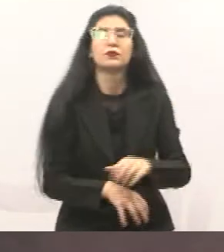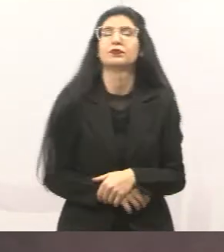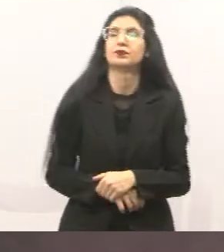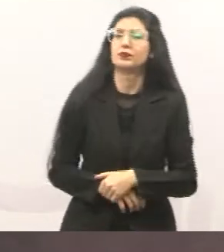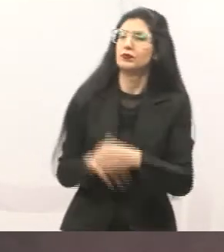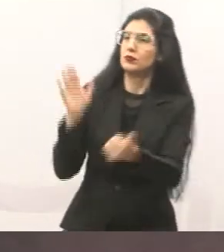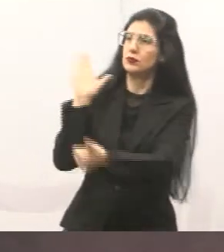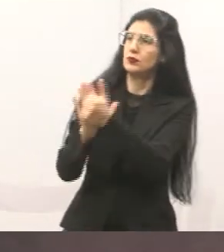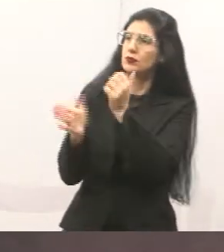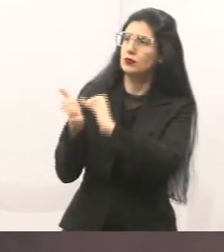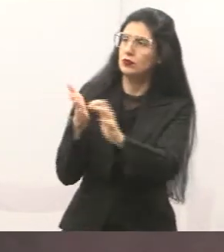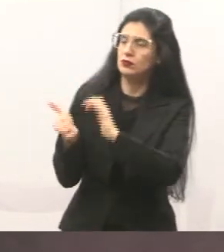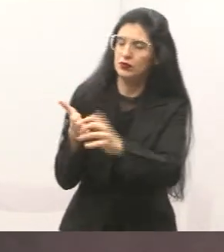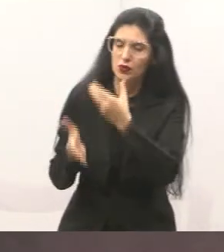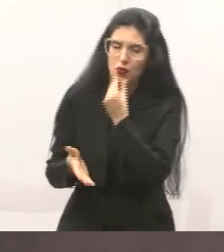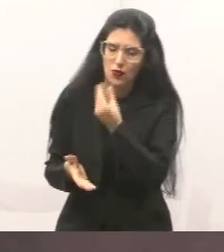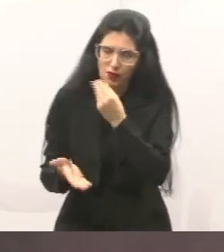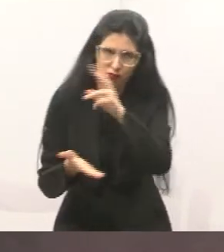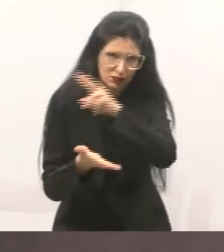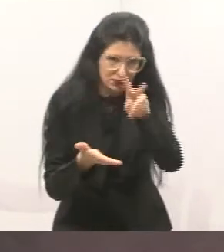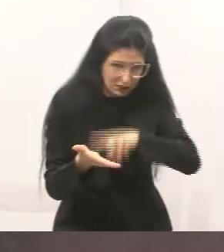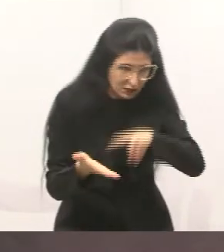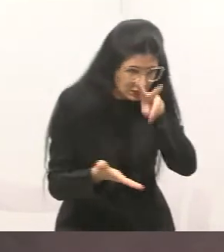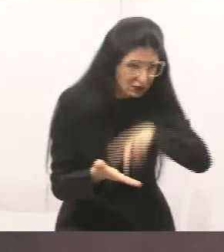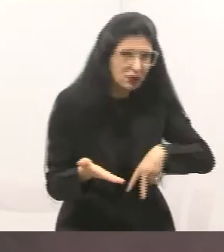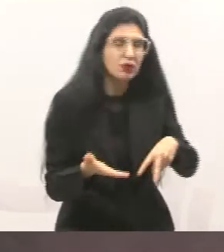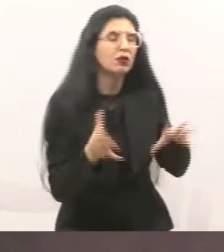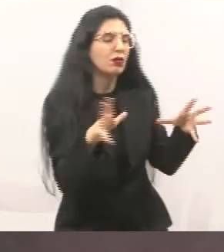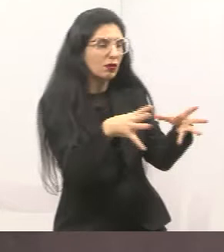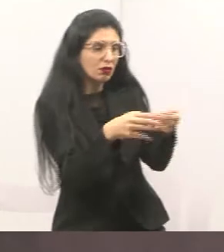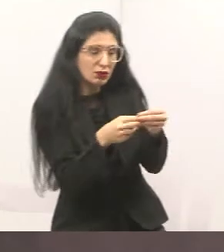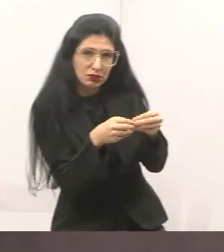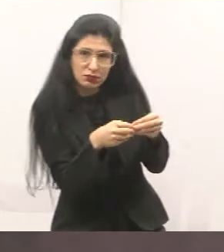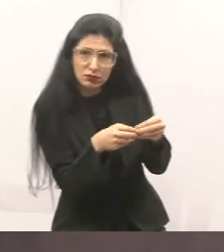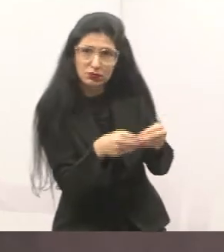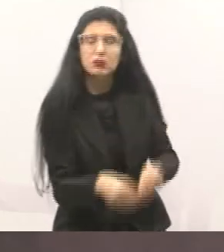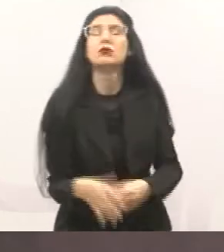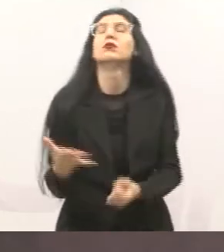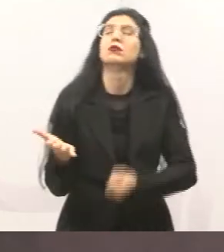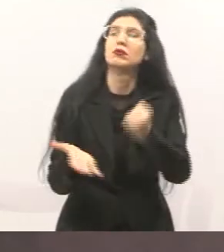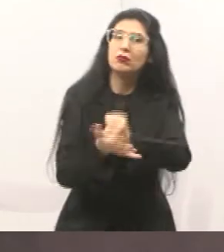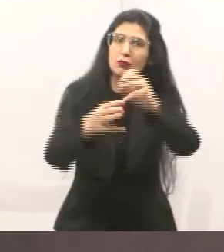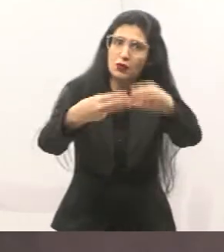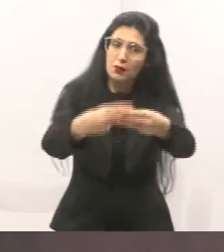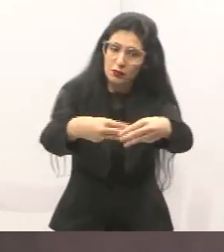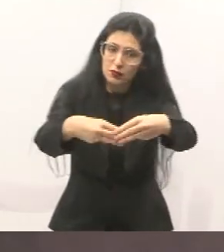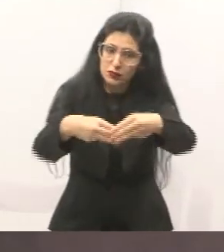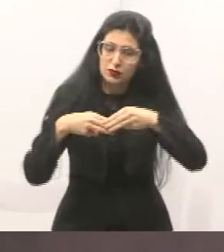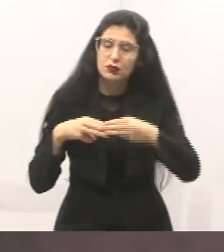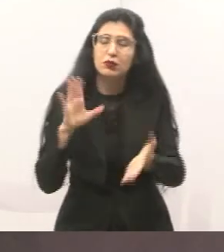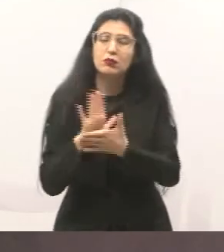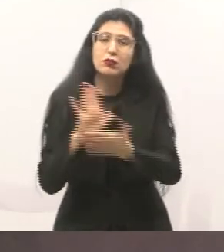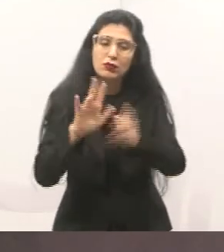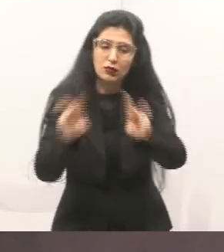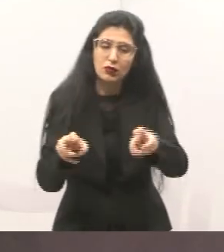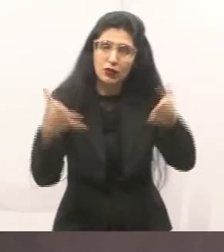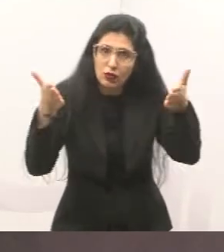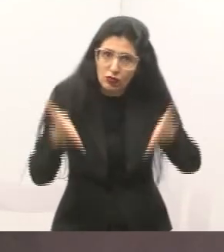primeiro secretário que faça a leitura das sínteses das moções protocoladas para esta sessão.